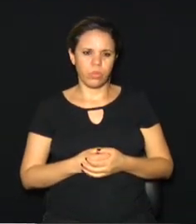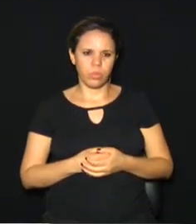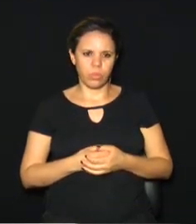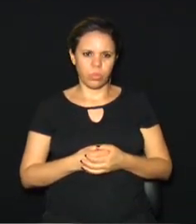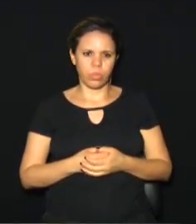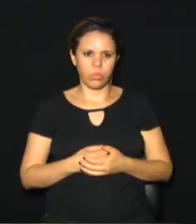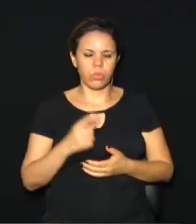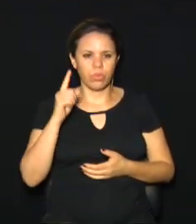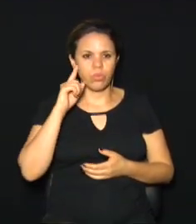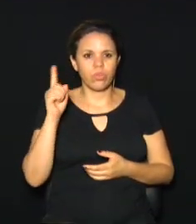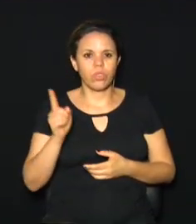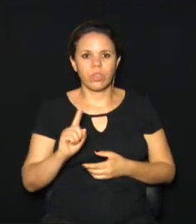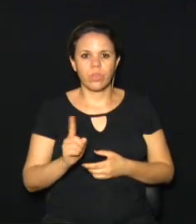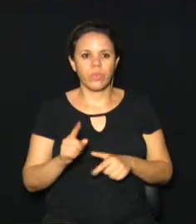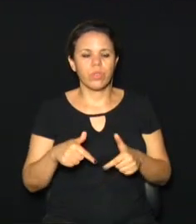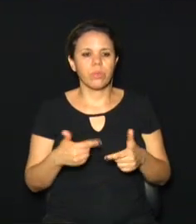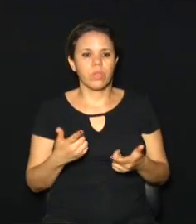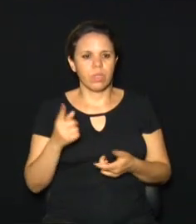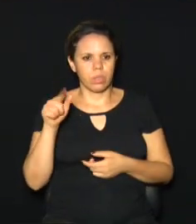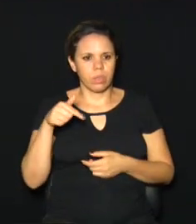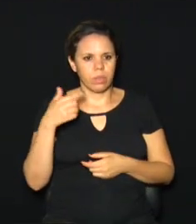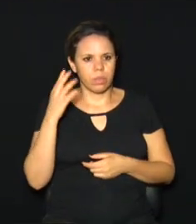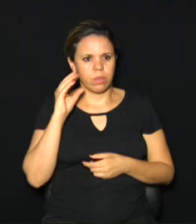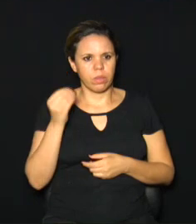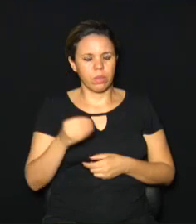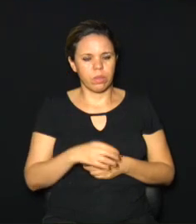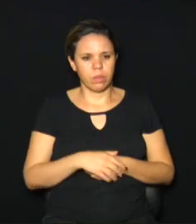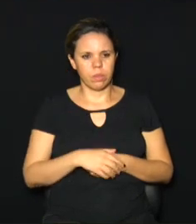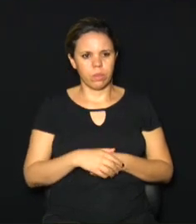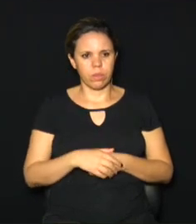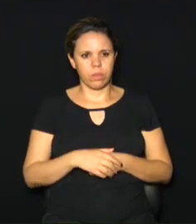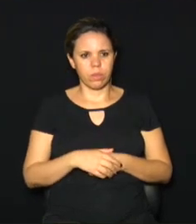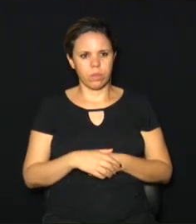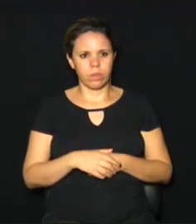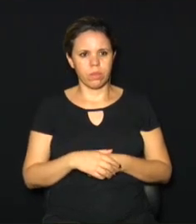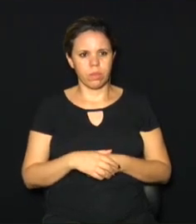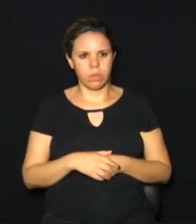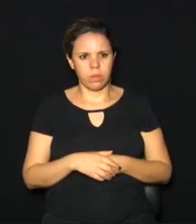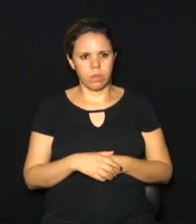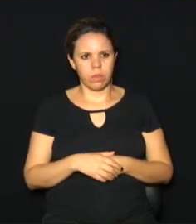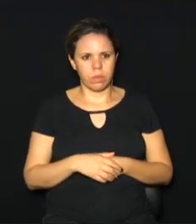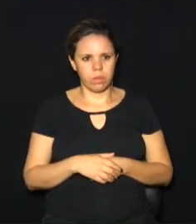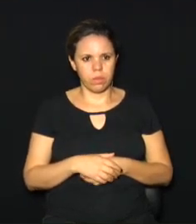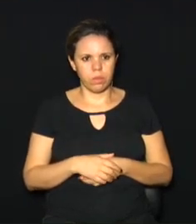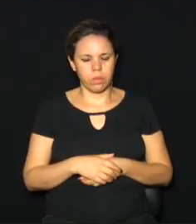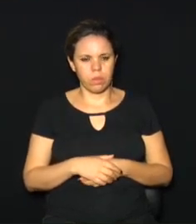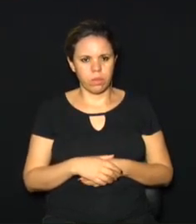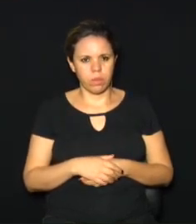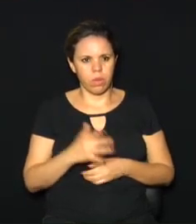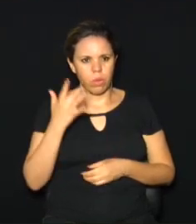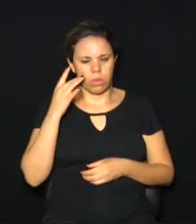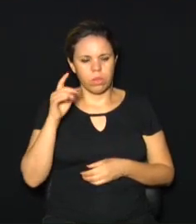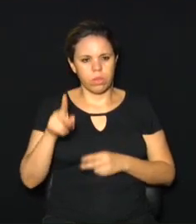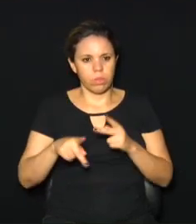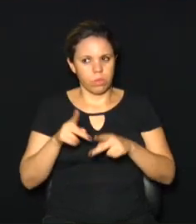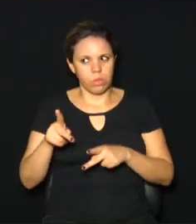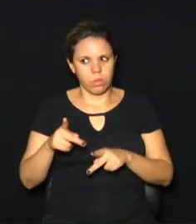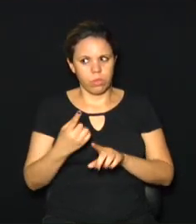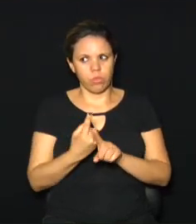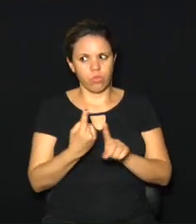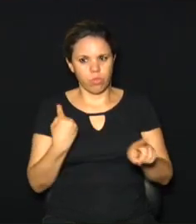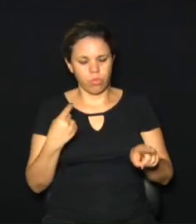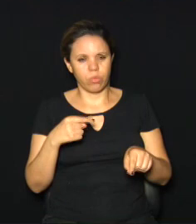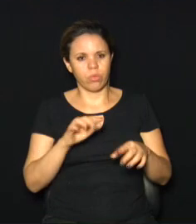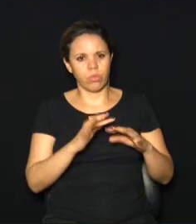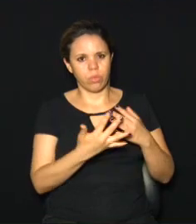foram trabalhados, é isso? É isso que eu entendi, foram dias que eu acho que a consideração se esses dias que a pessoa está no isolamento se